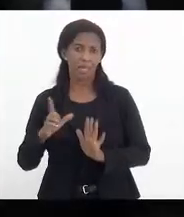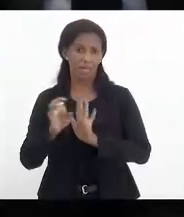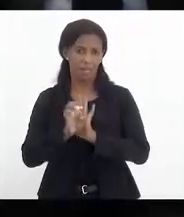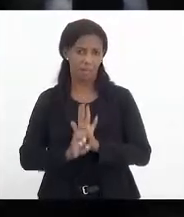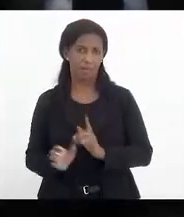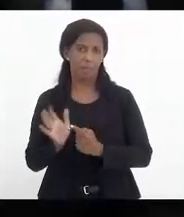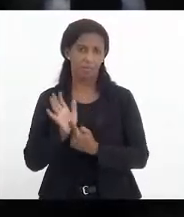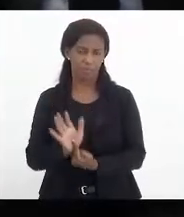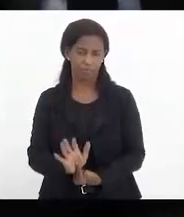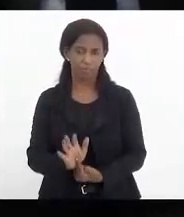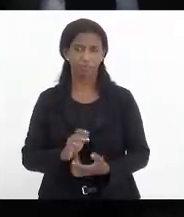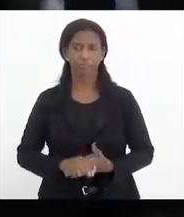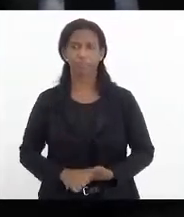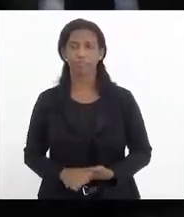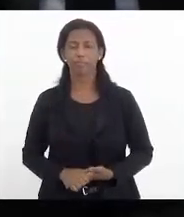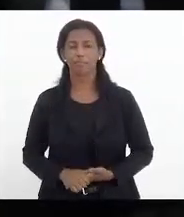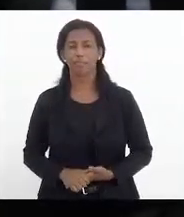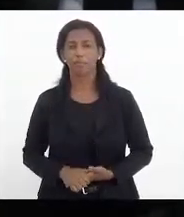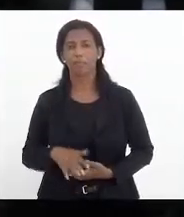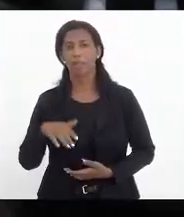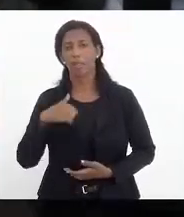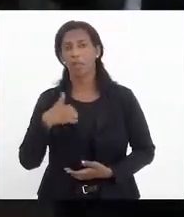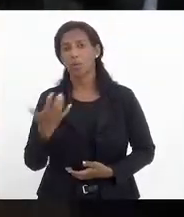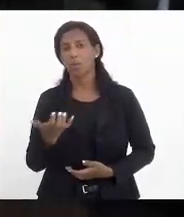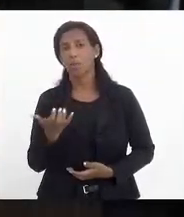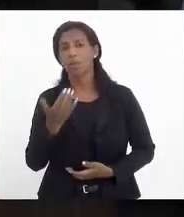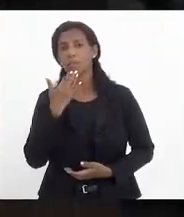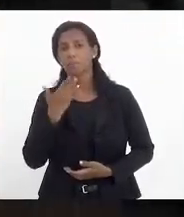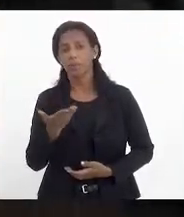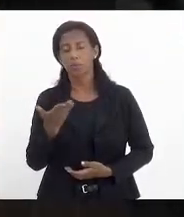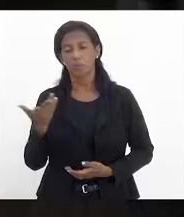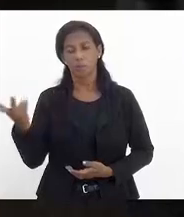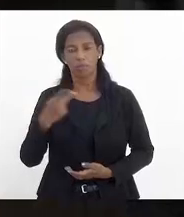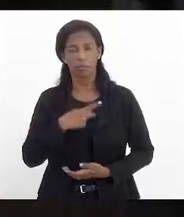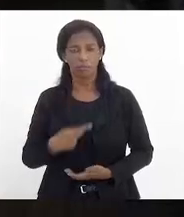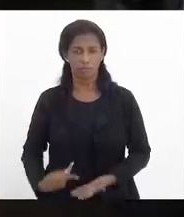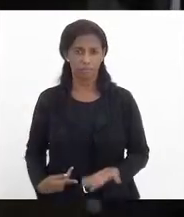apresentadas. E eu quero pedir a Vossa Excelência, então,